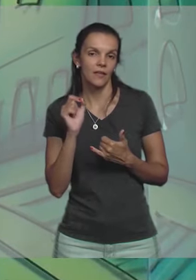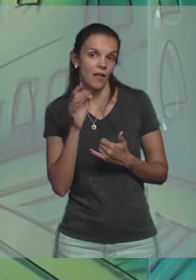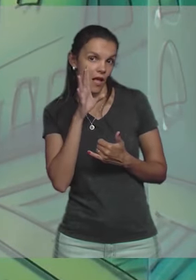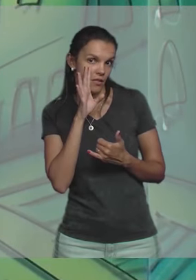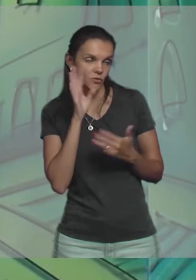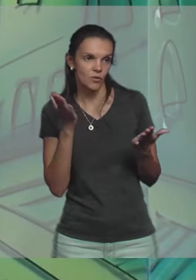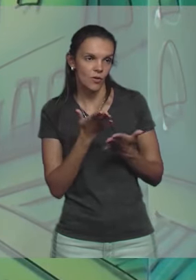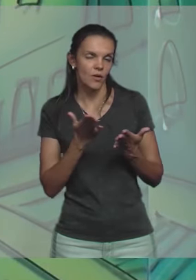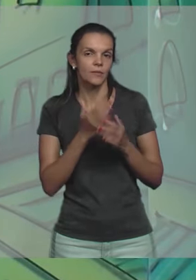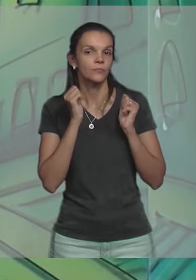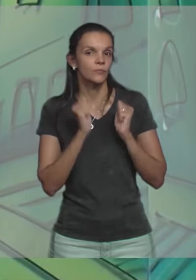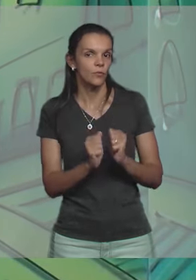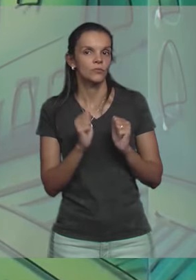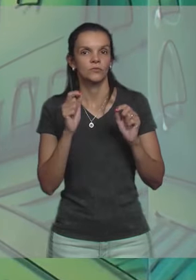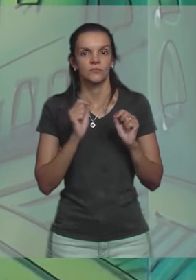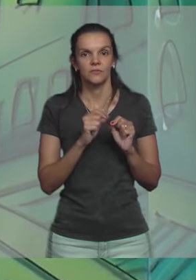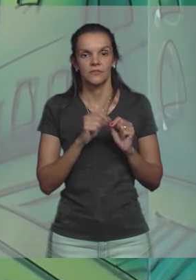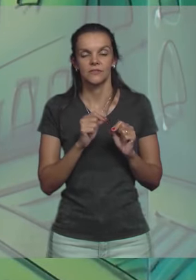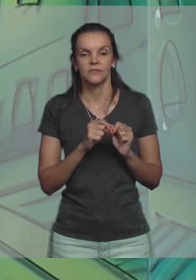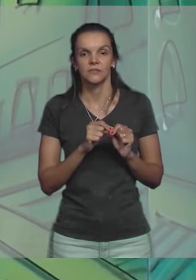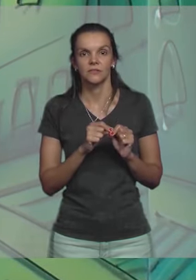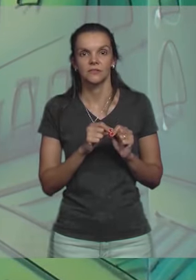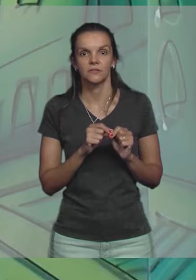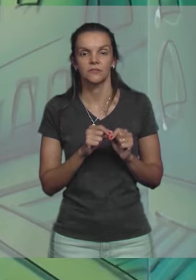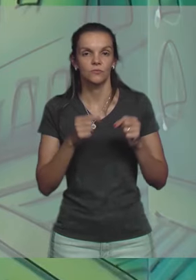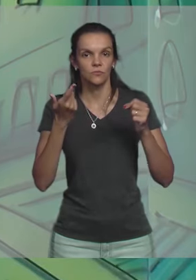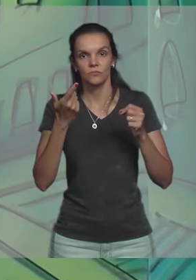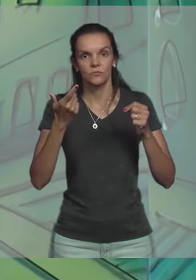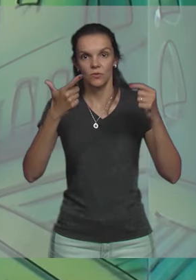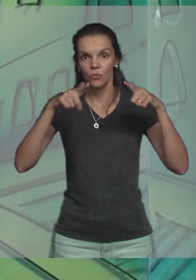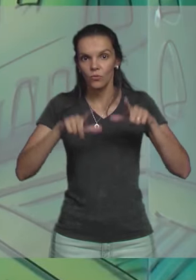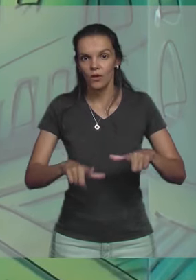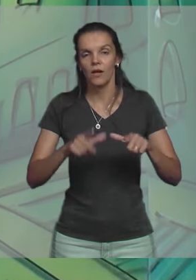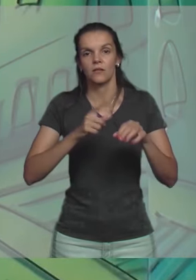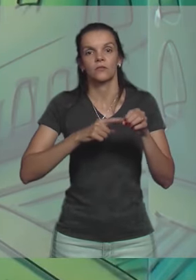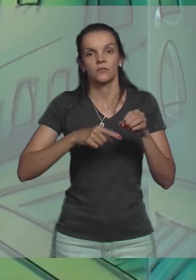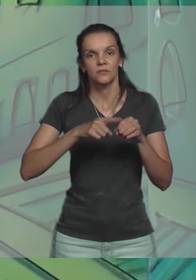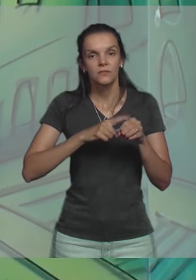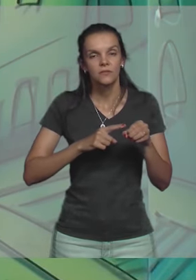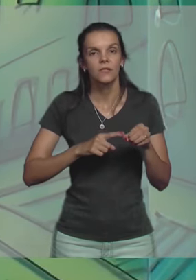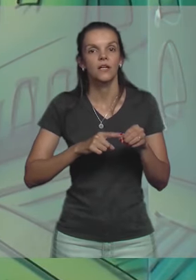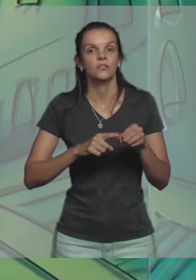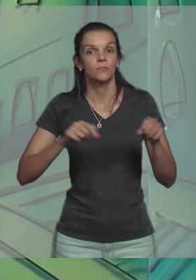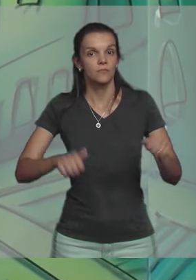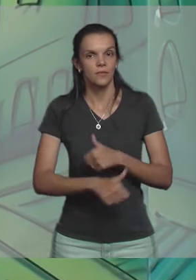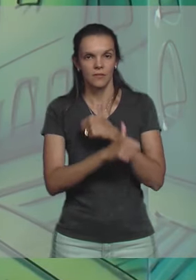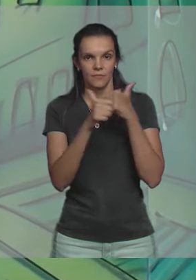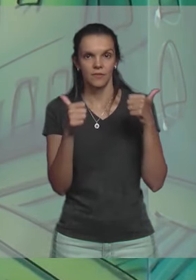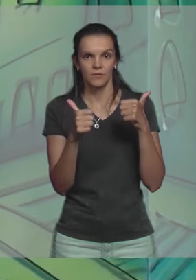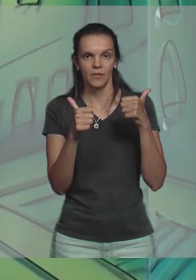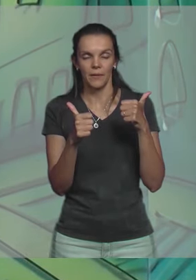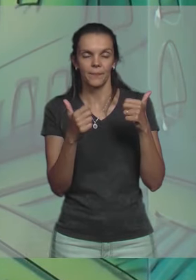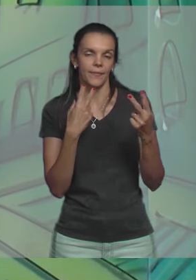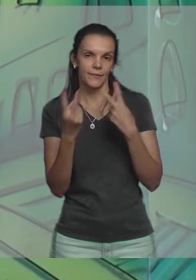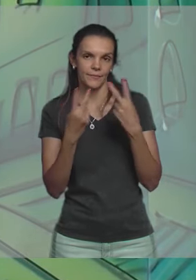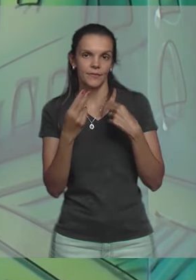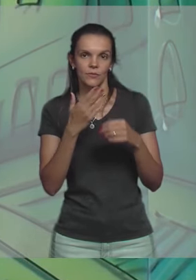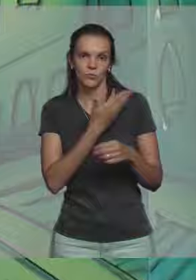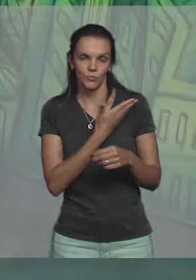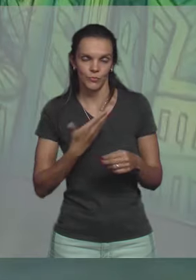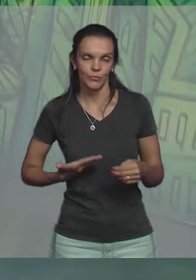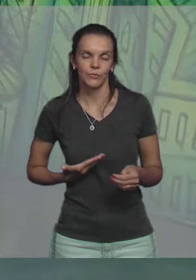assistindo, pode agir no seu espaço, né, na sua cidade, para melhorar a questão do transporte